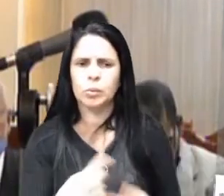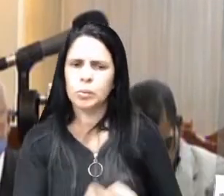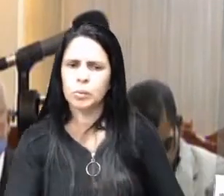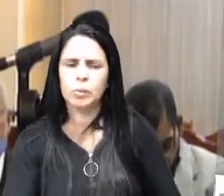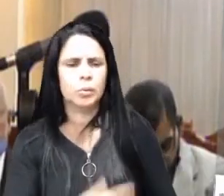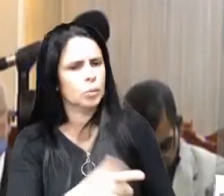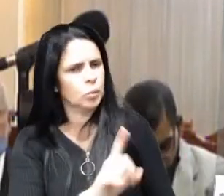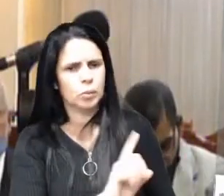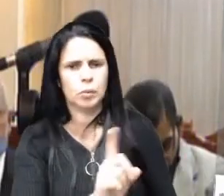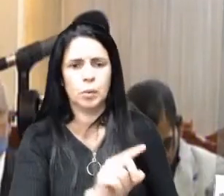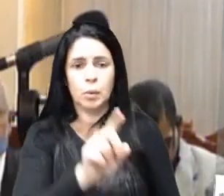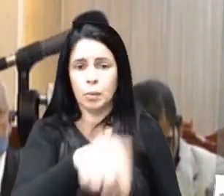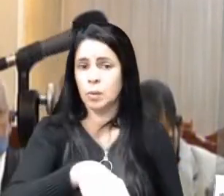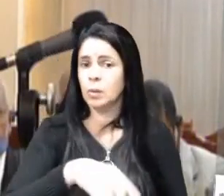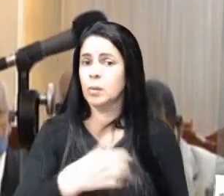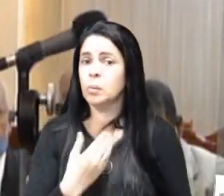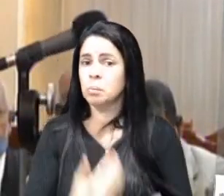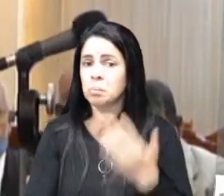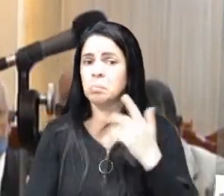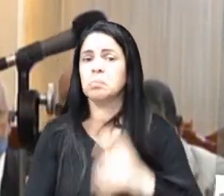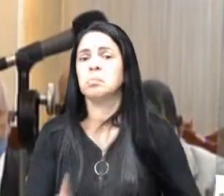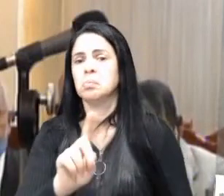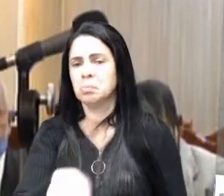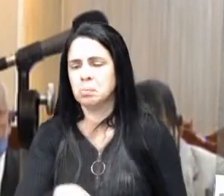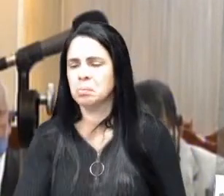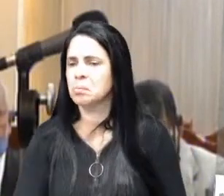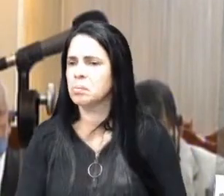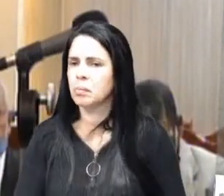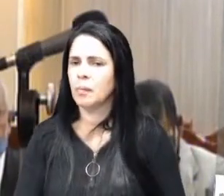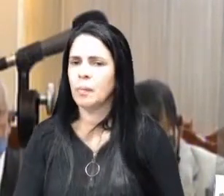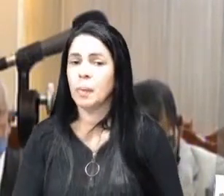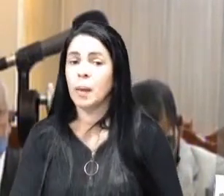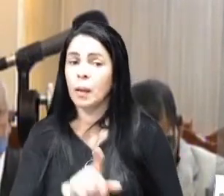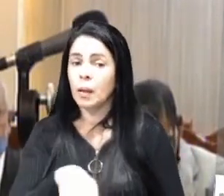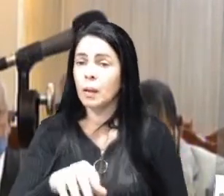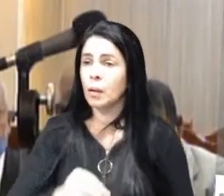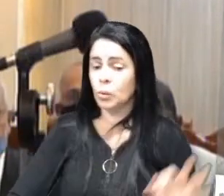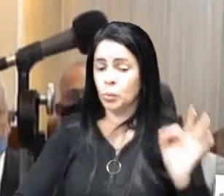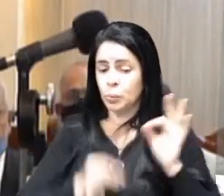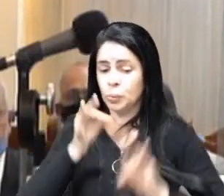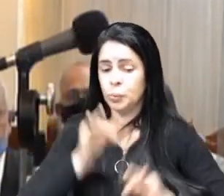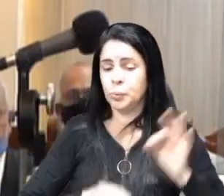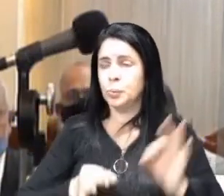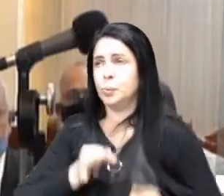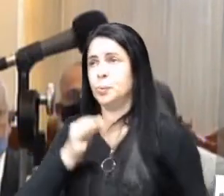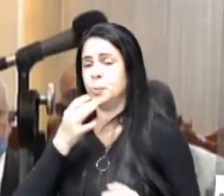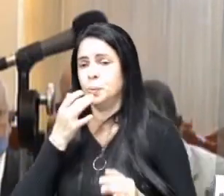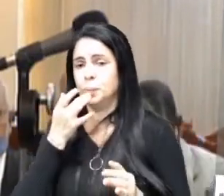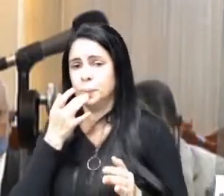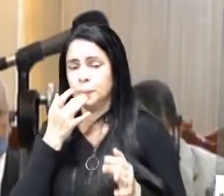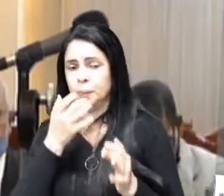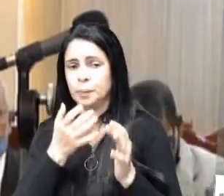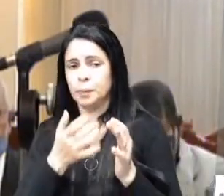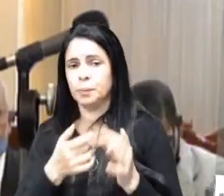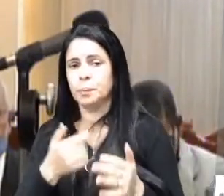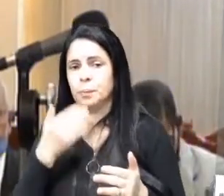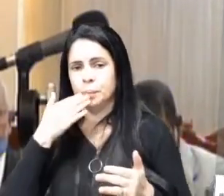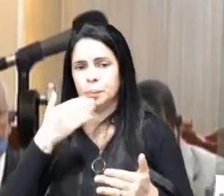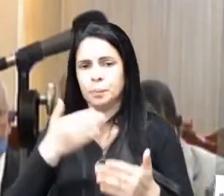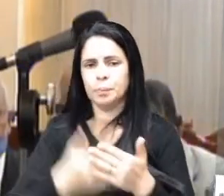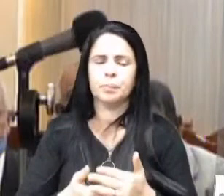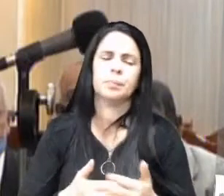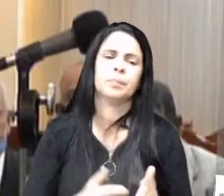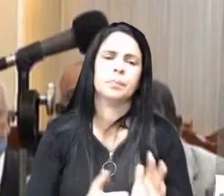não sejais condenados, eis que o juiz está à porta. Mas eu queria o versículo 5